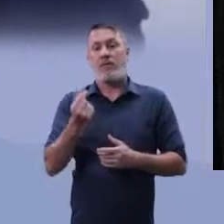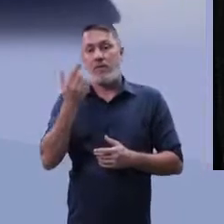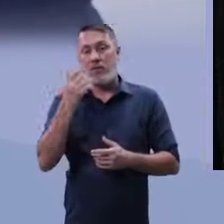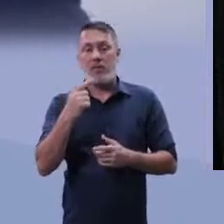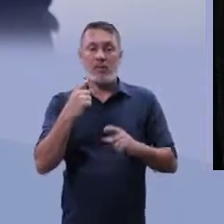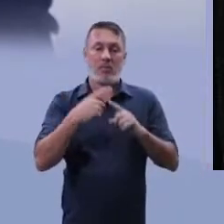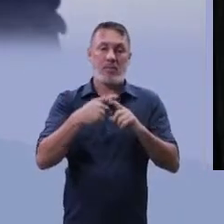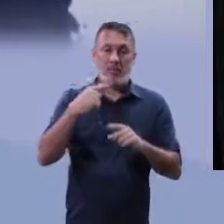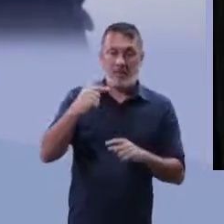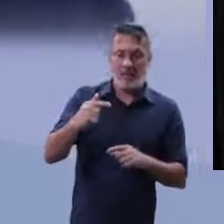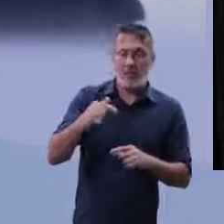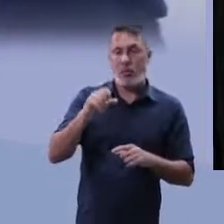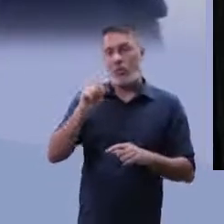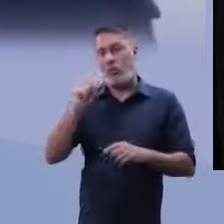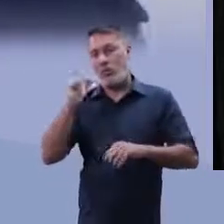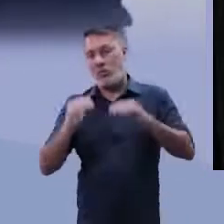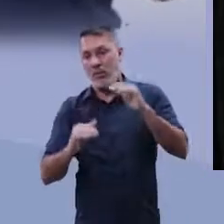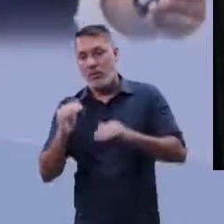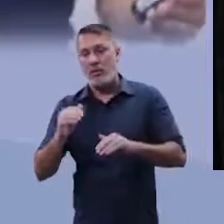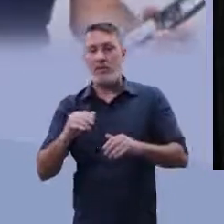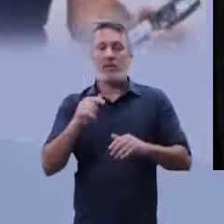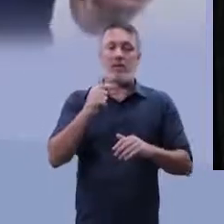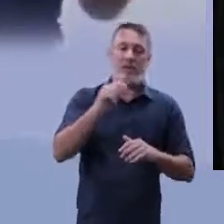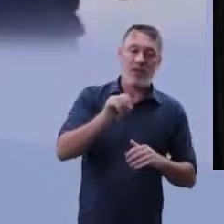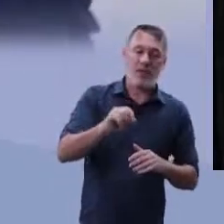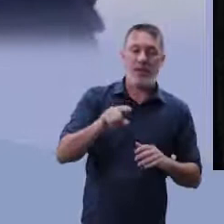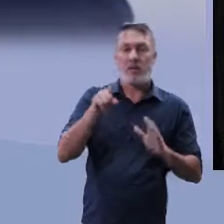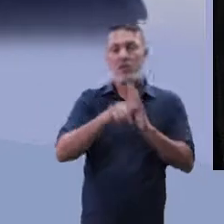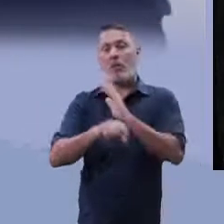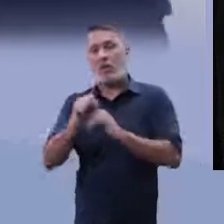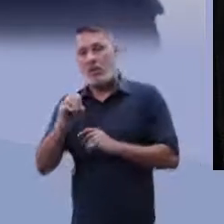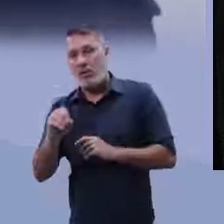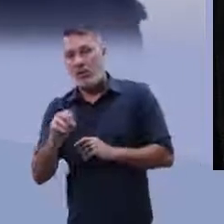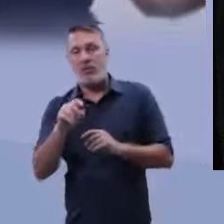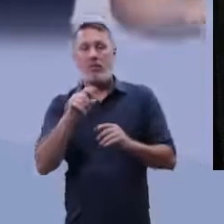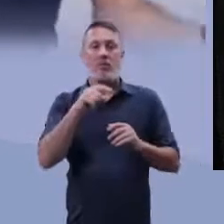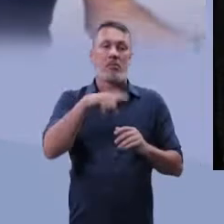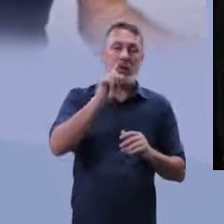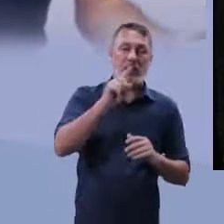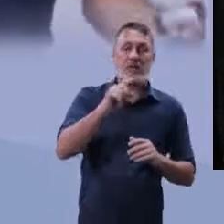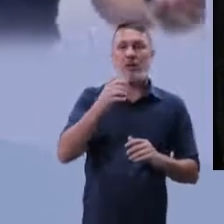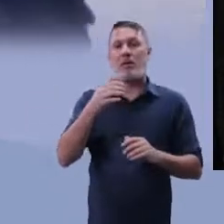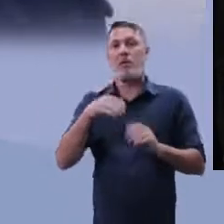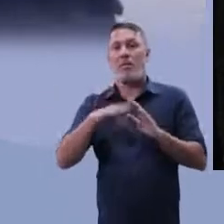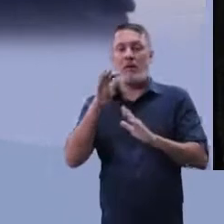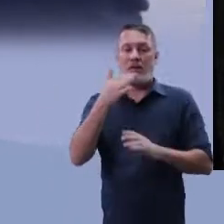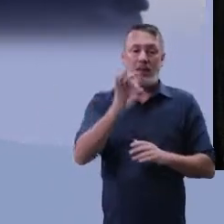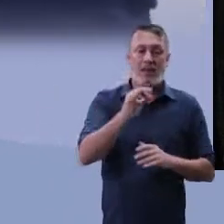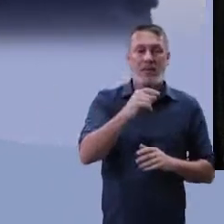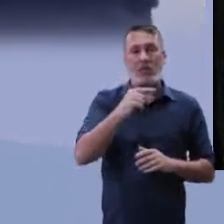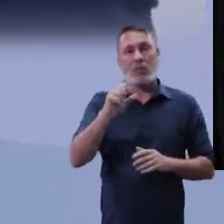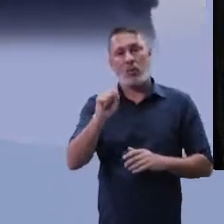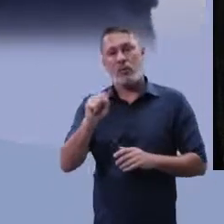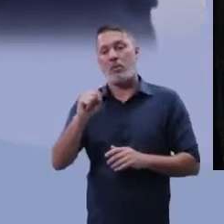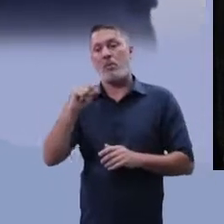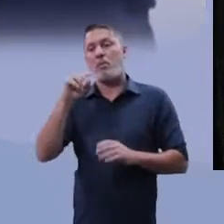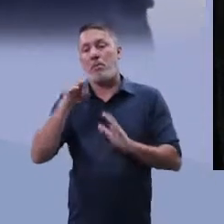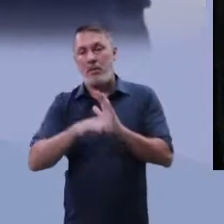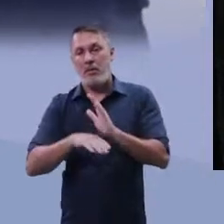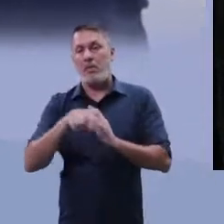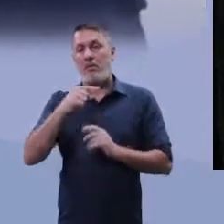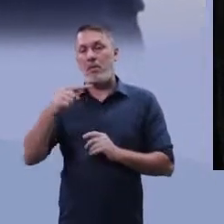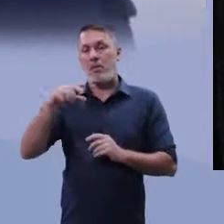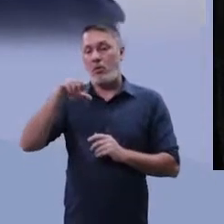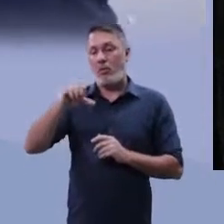menos 7, valores maiores que 7 menores que 8, valores maiores que 70 e menores que 80, valores maiores que 10 elevado